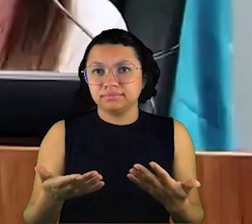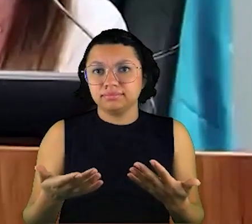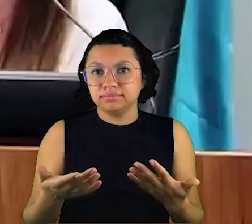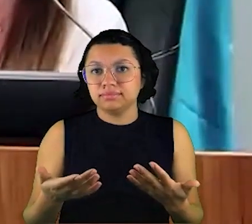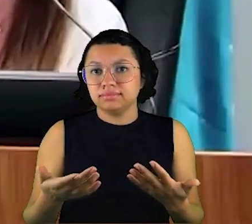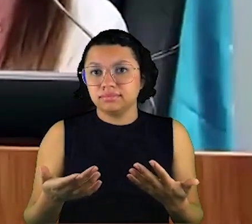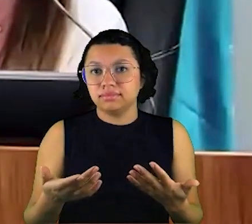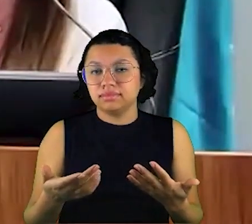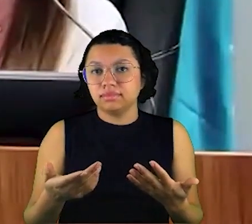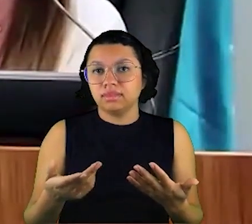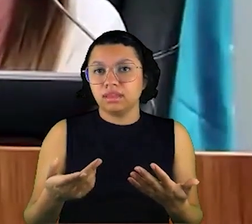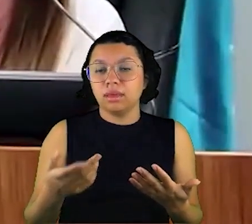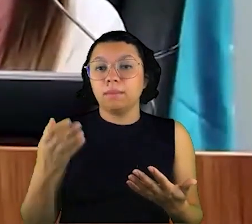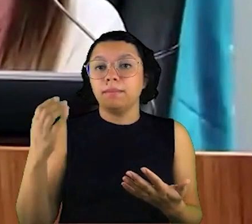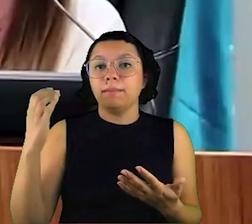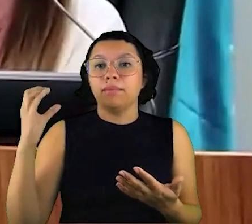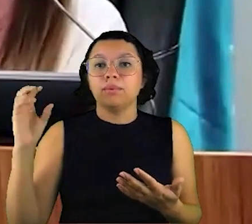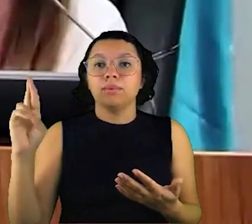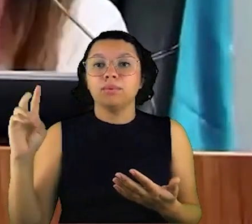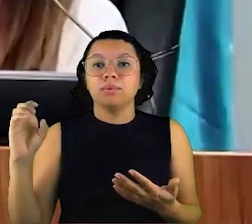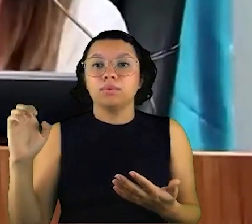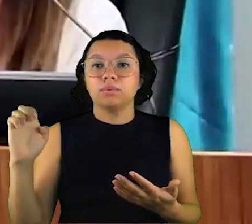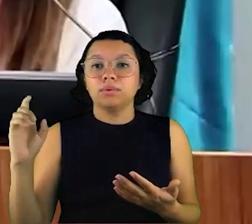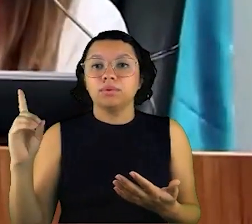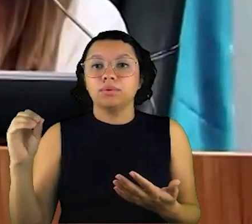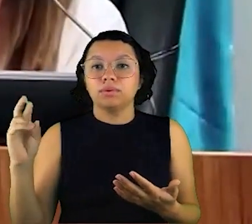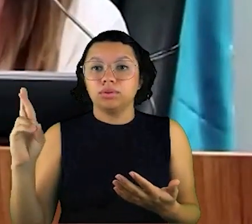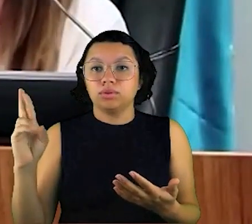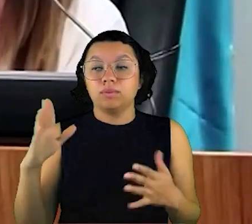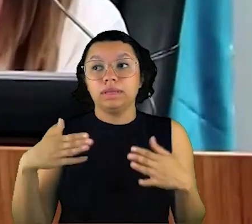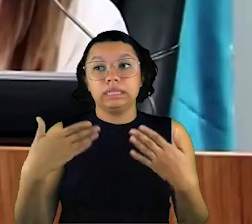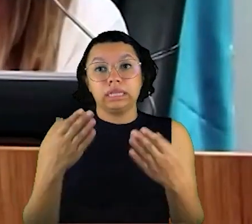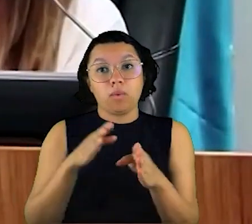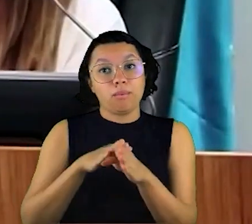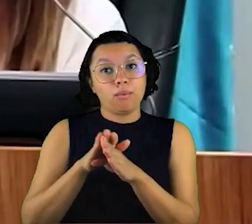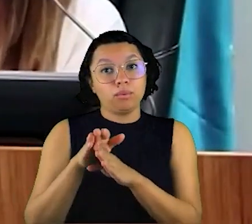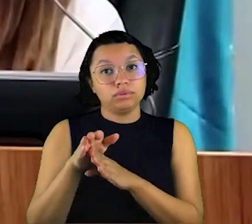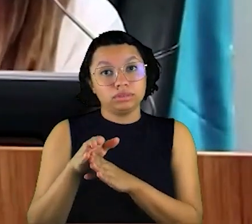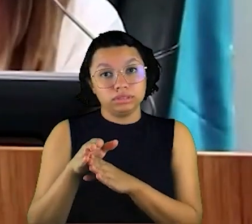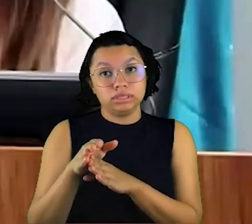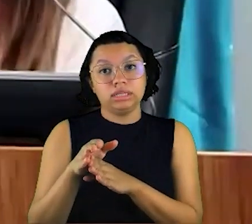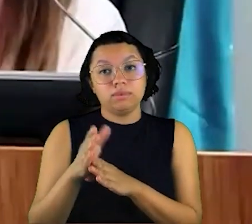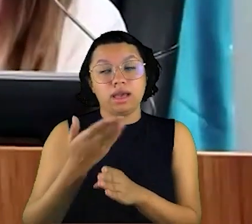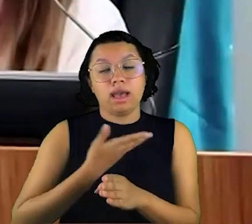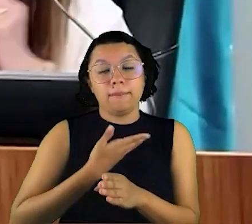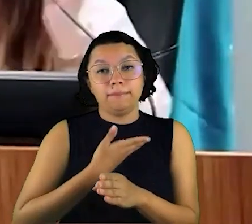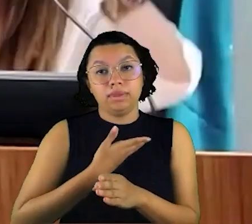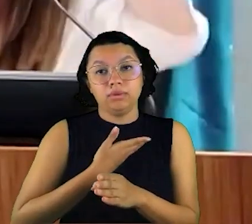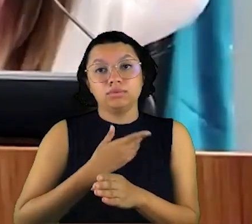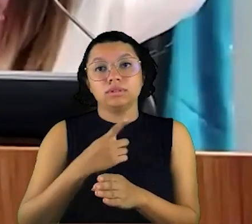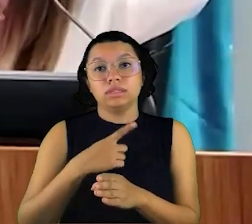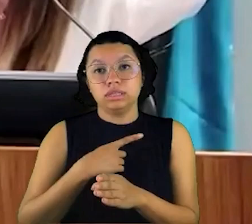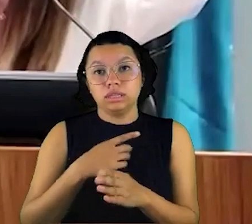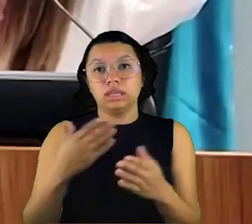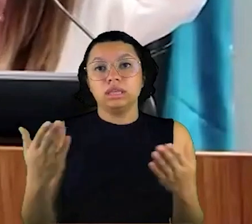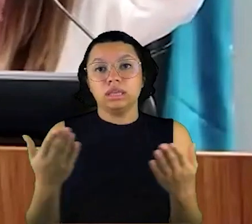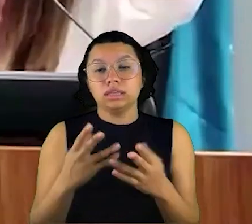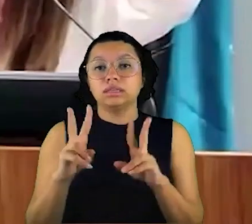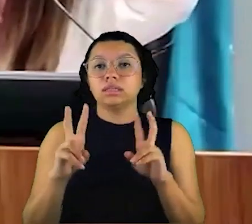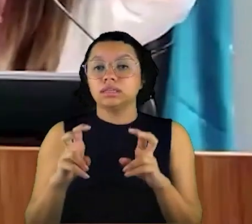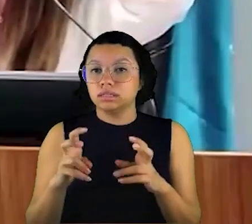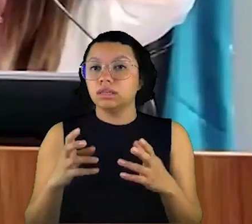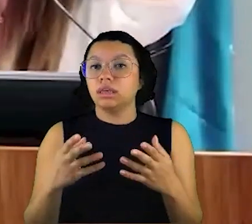o credor. Então, eu sugiro aos amigos que se deparam com essa questão, não que ela não tenha